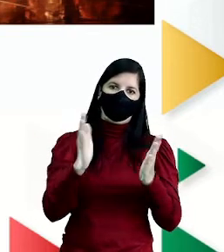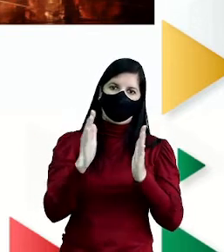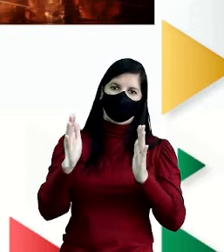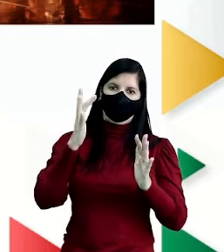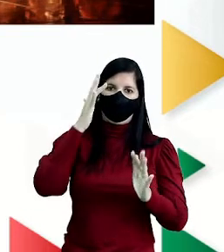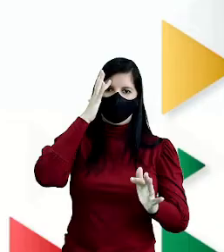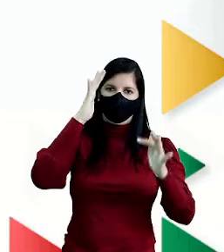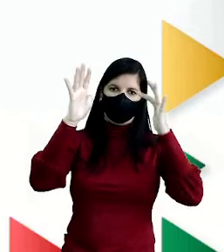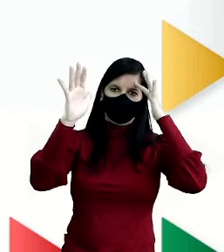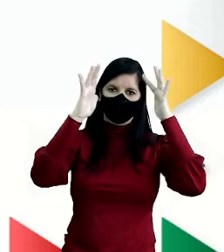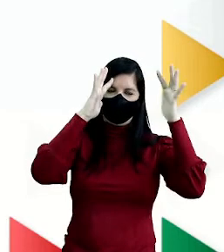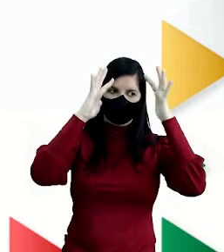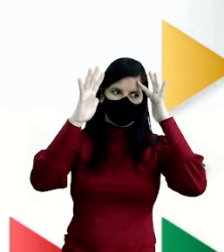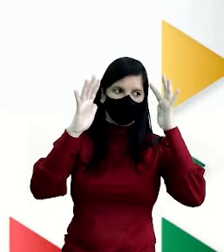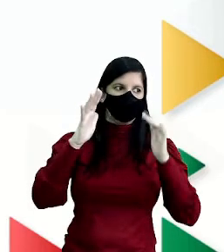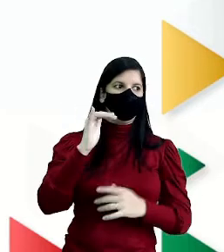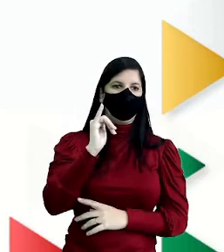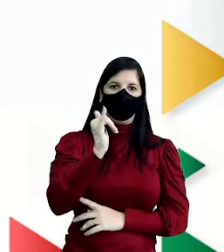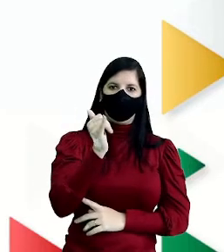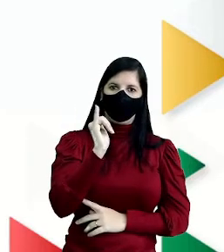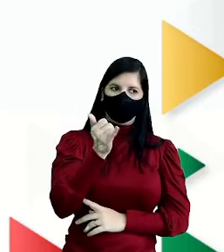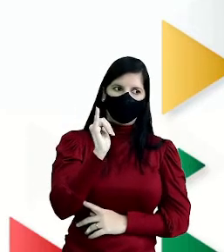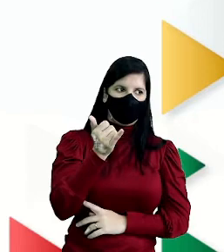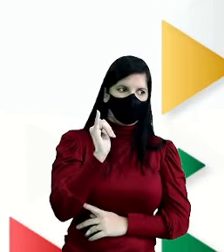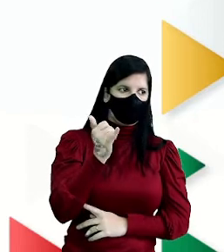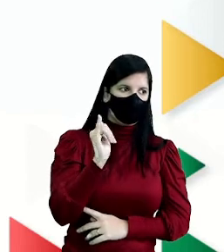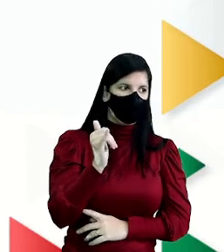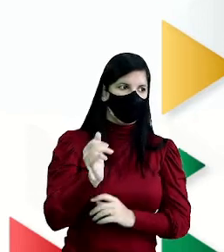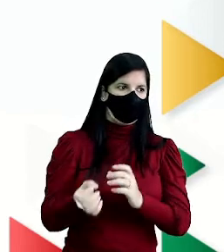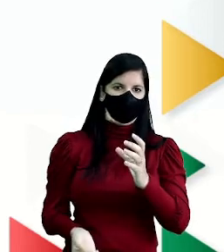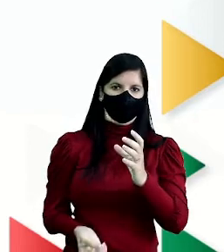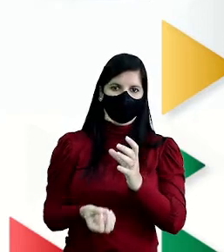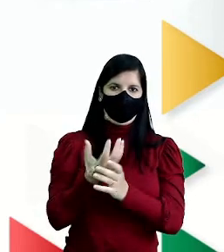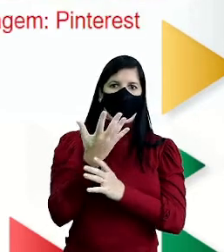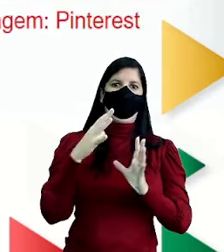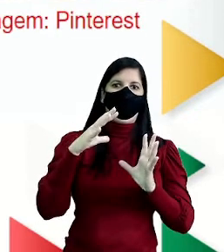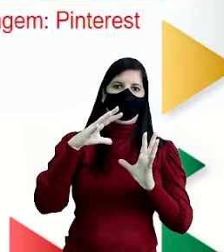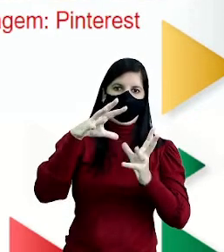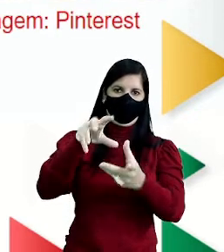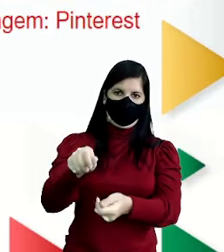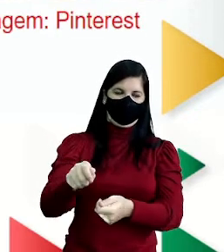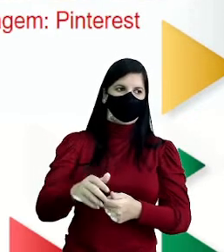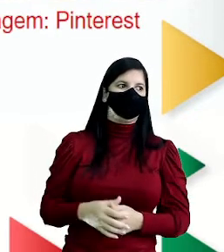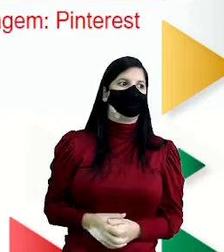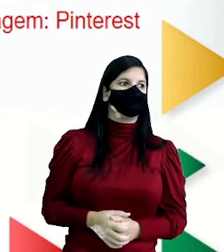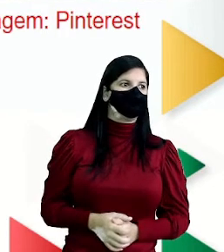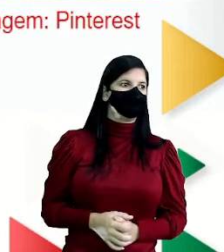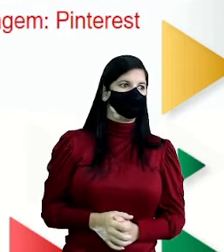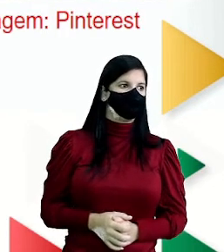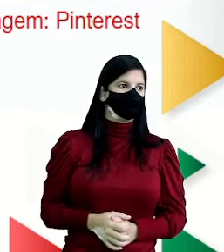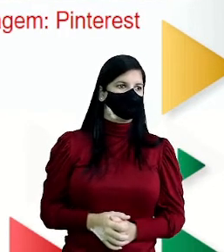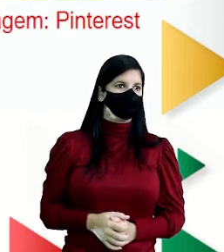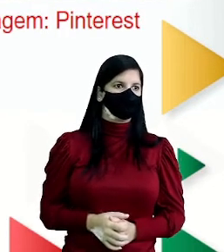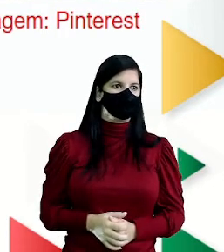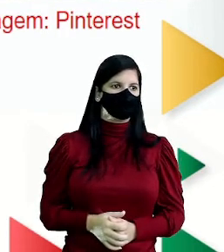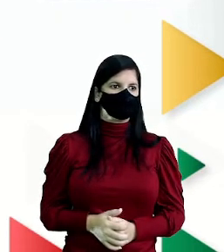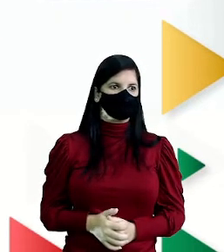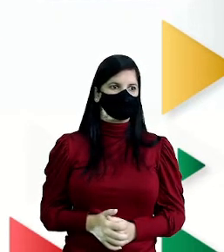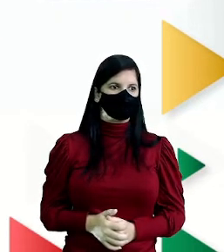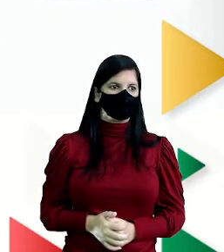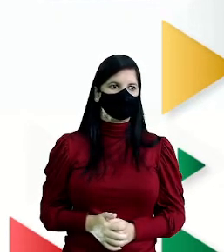né, que vai contar um pouquinho, né, da criação do mundo. Só voltando aqui um